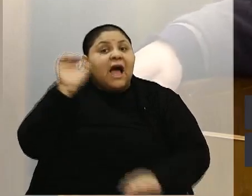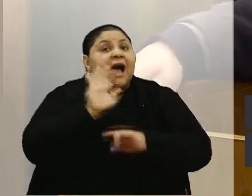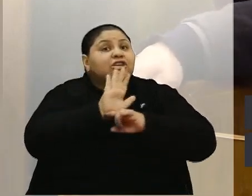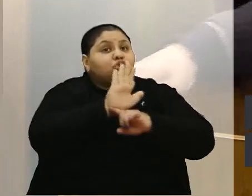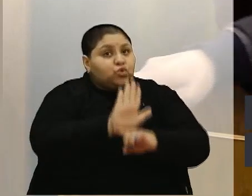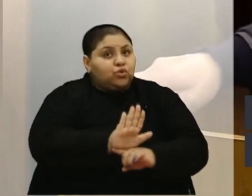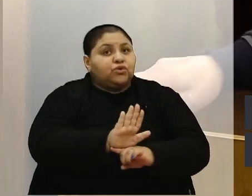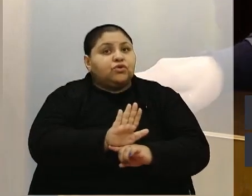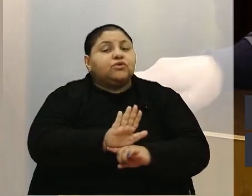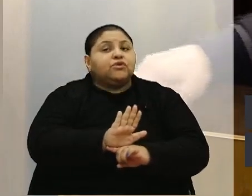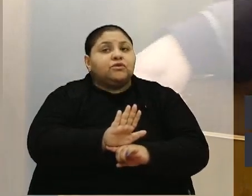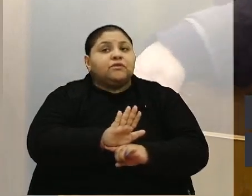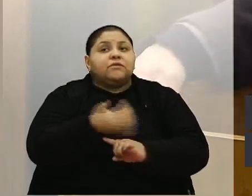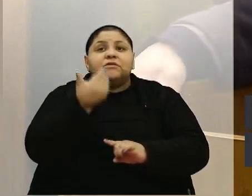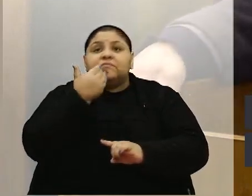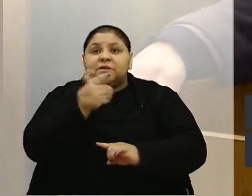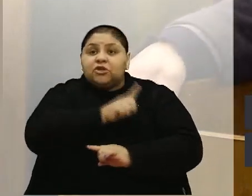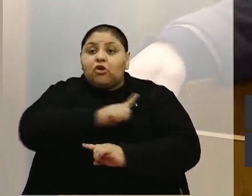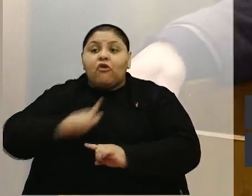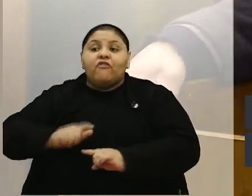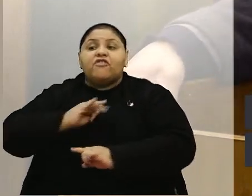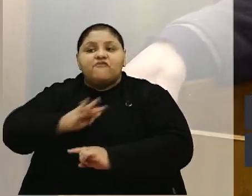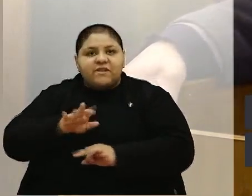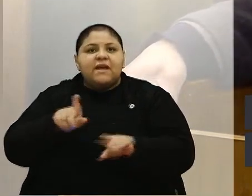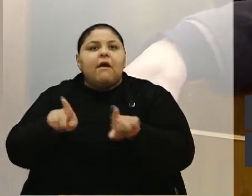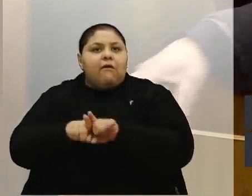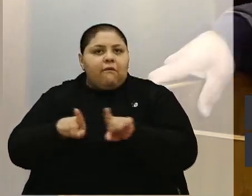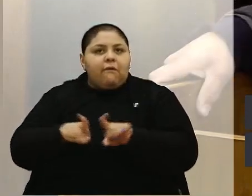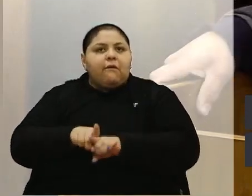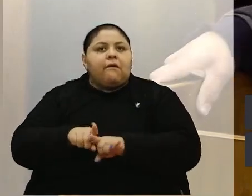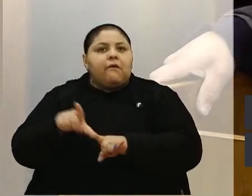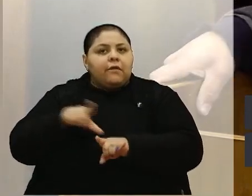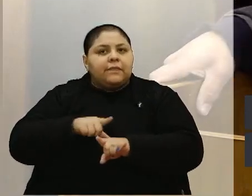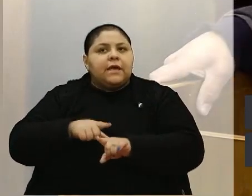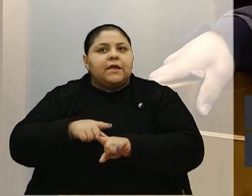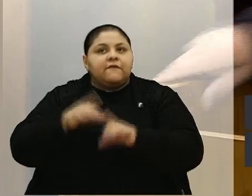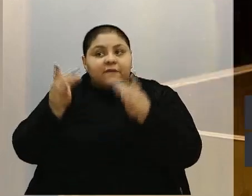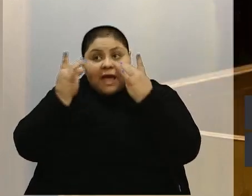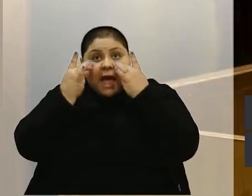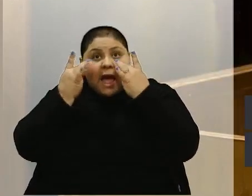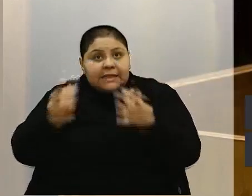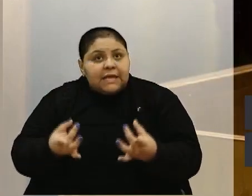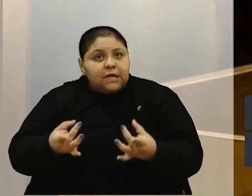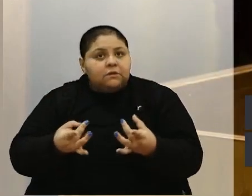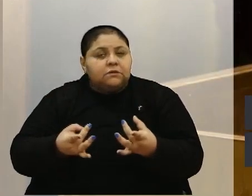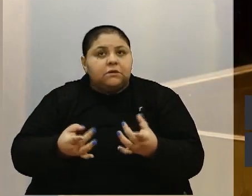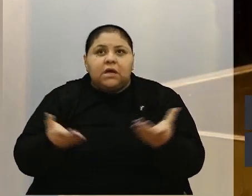E se duvidar, vão pedir ajuda ao governo federal. Tem que ficar de olho. Agora,